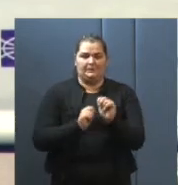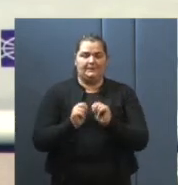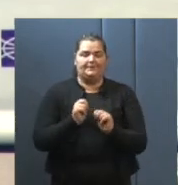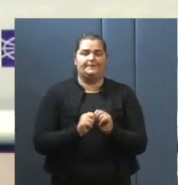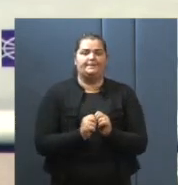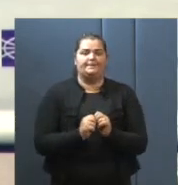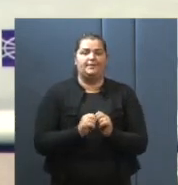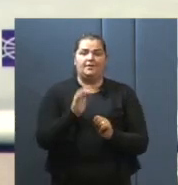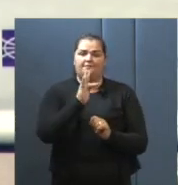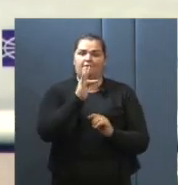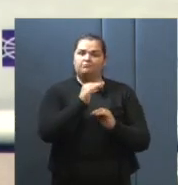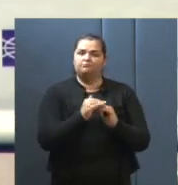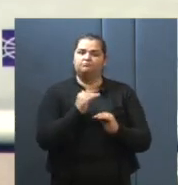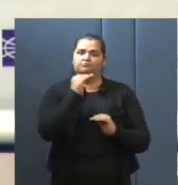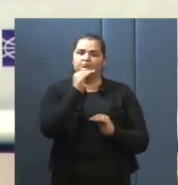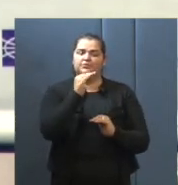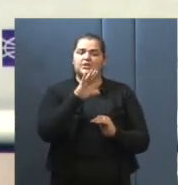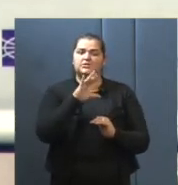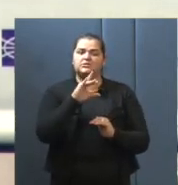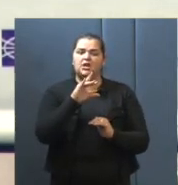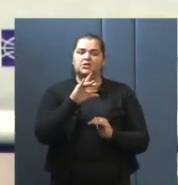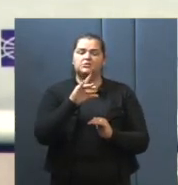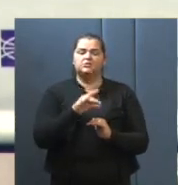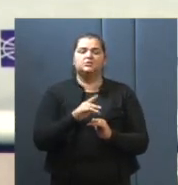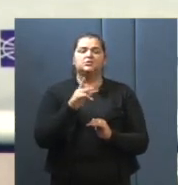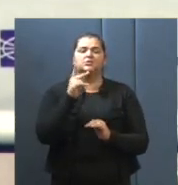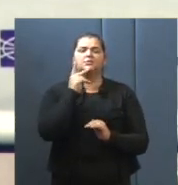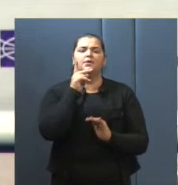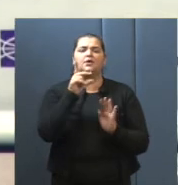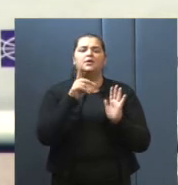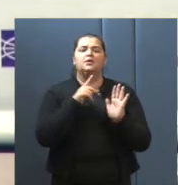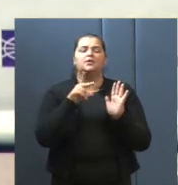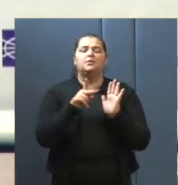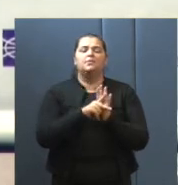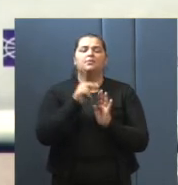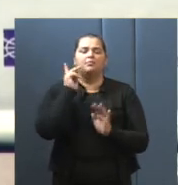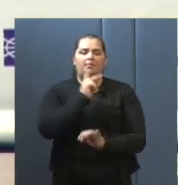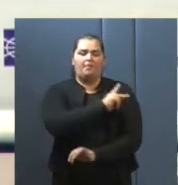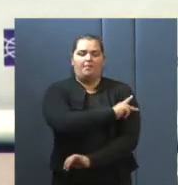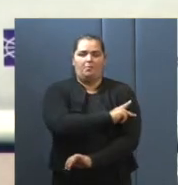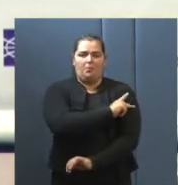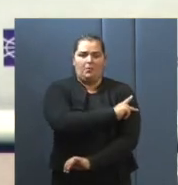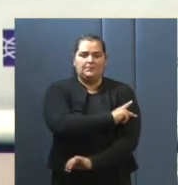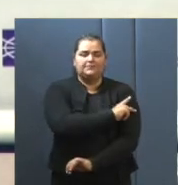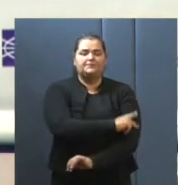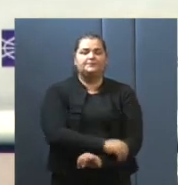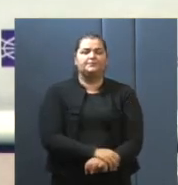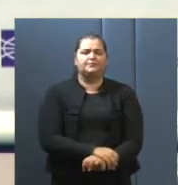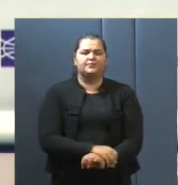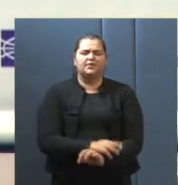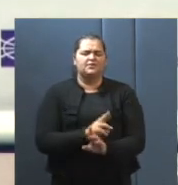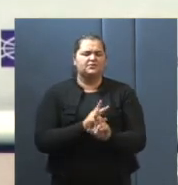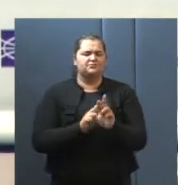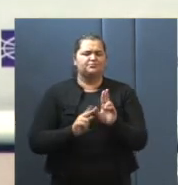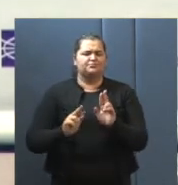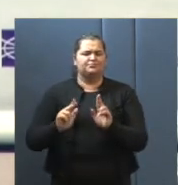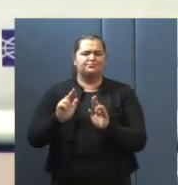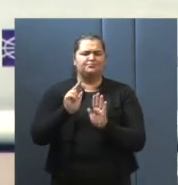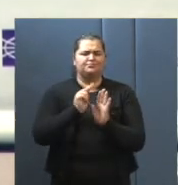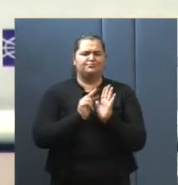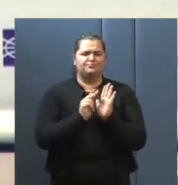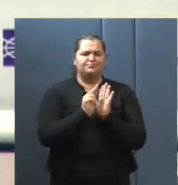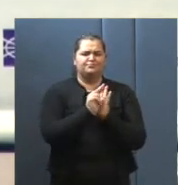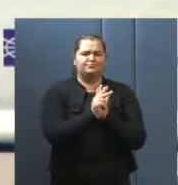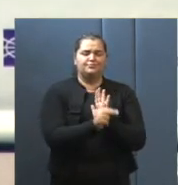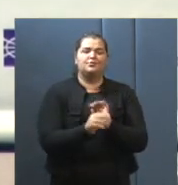Ele é graduado em Ciências Contábeis pela Universidade Federal do Piauí, possui diversos cursos pela Escola de